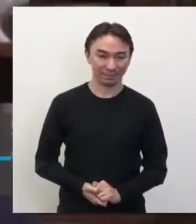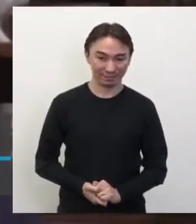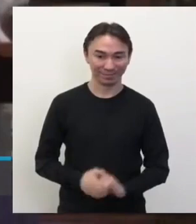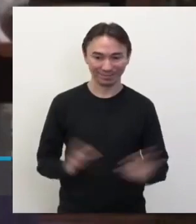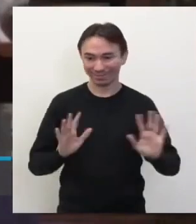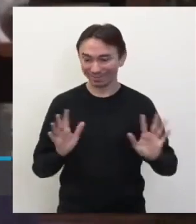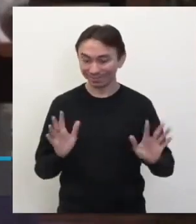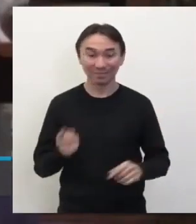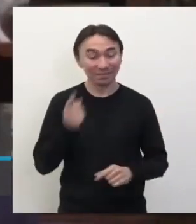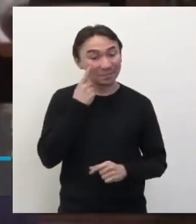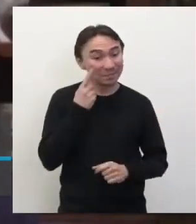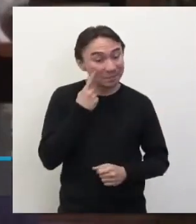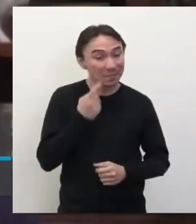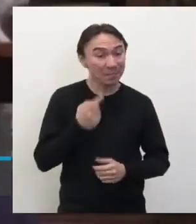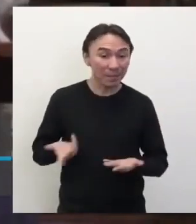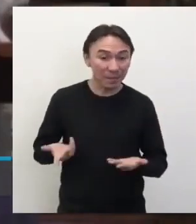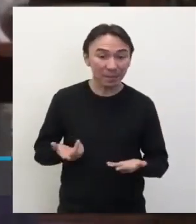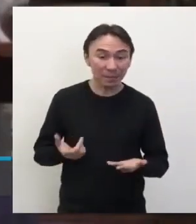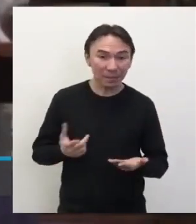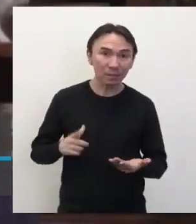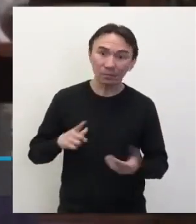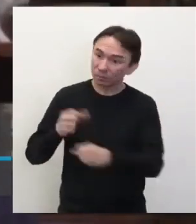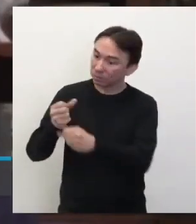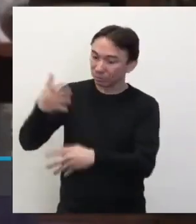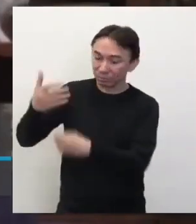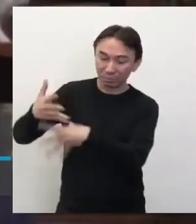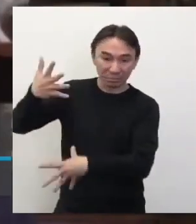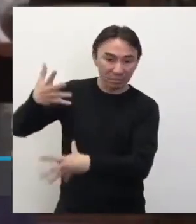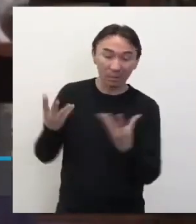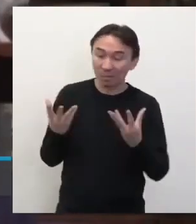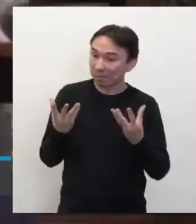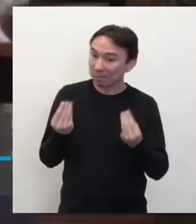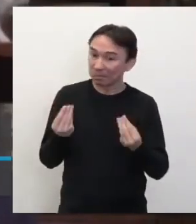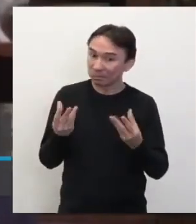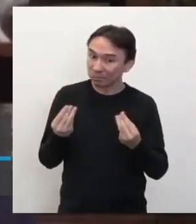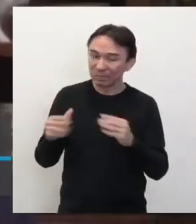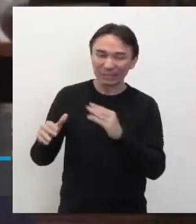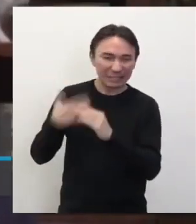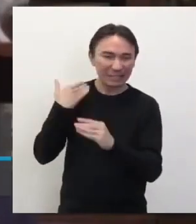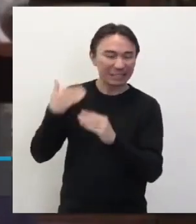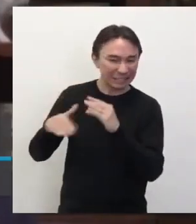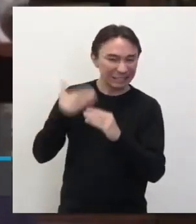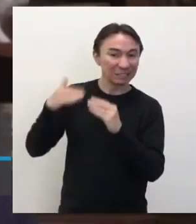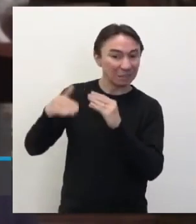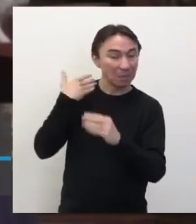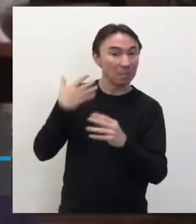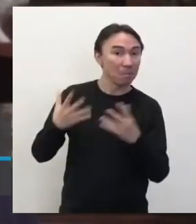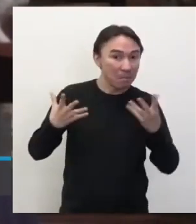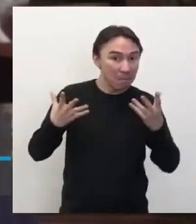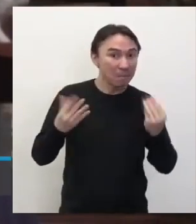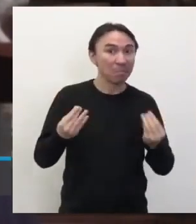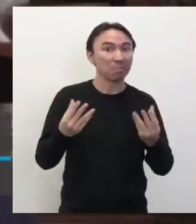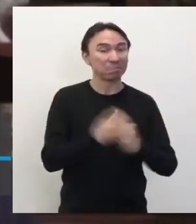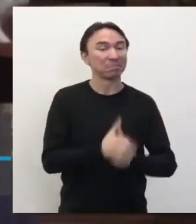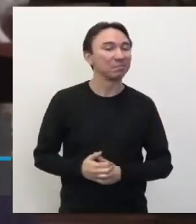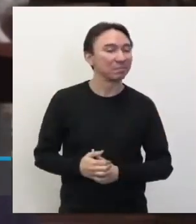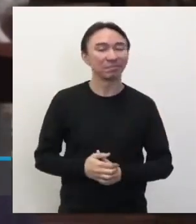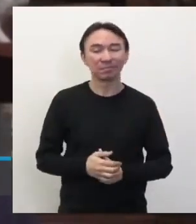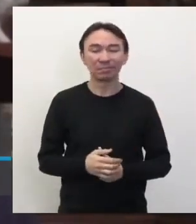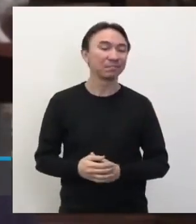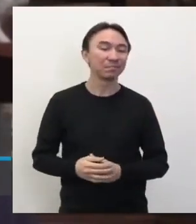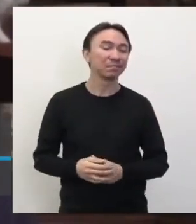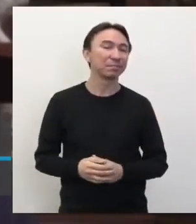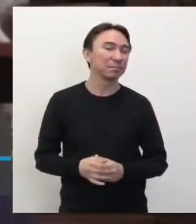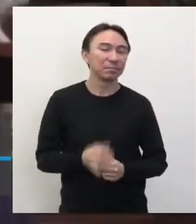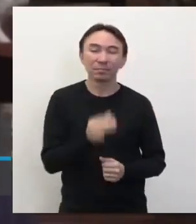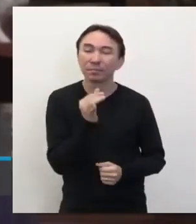Opa, olha só. Tem bastante coisa aqui no chat, viu? Bastante gente interagindo, viu, Ed? Olha só.